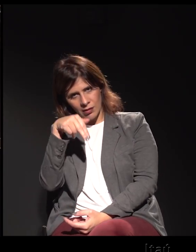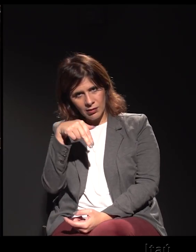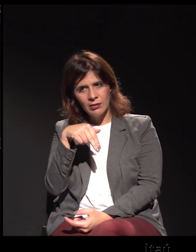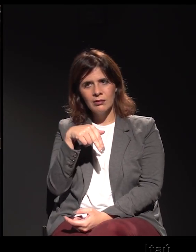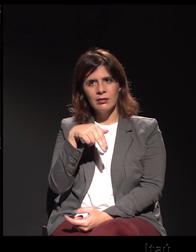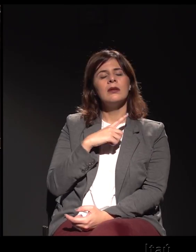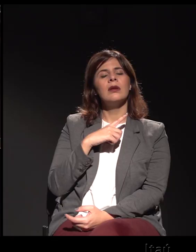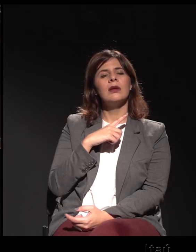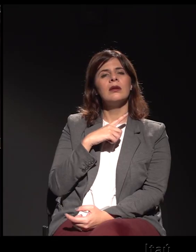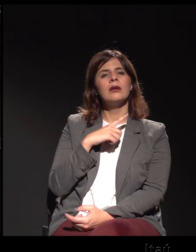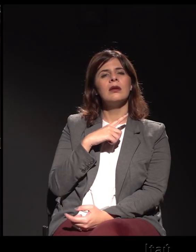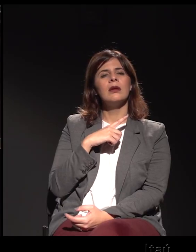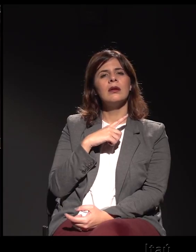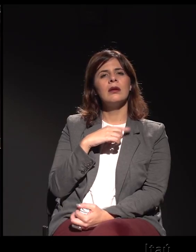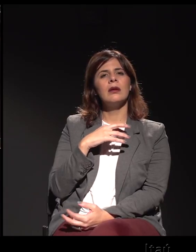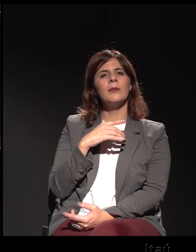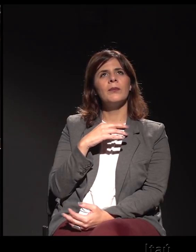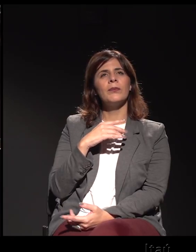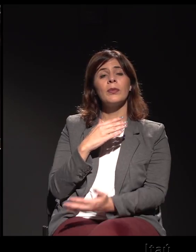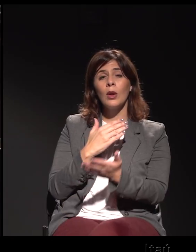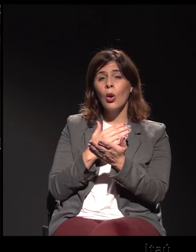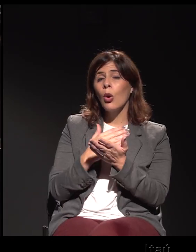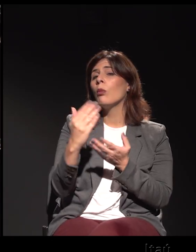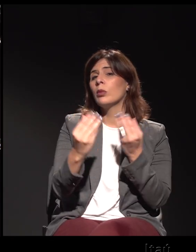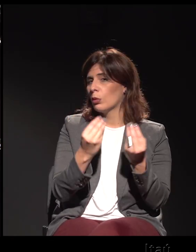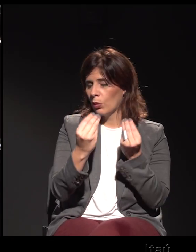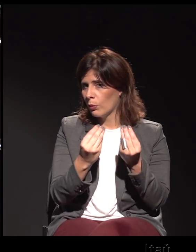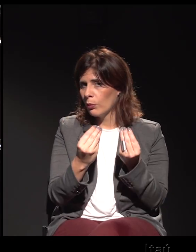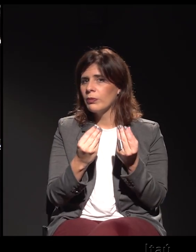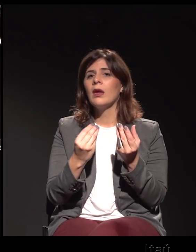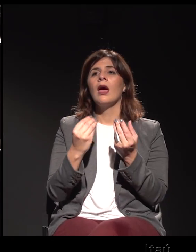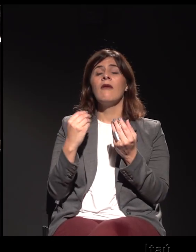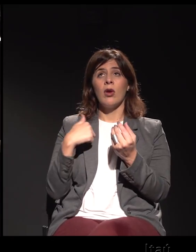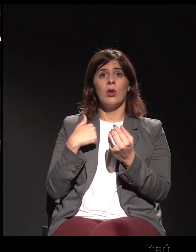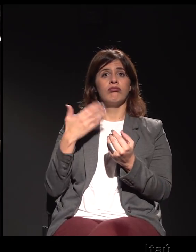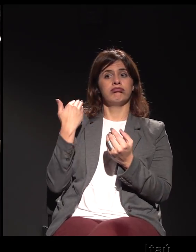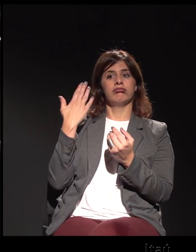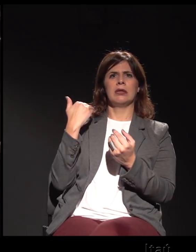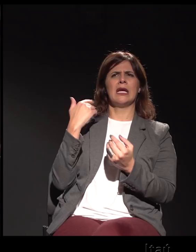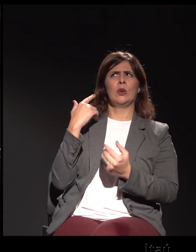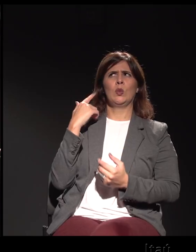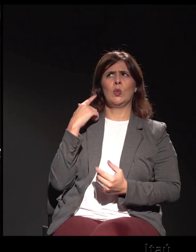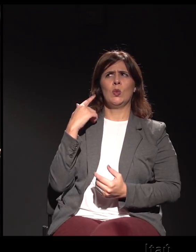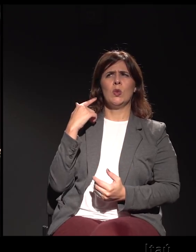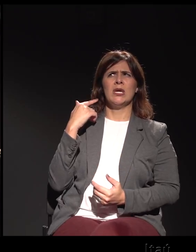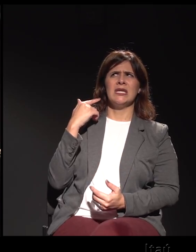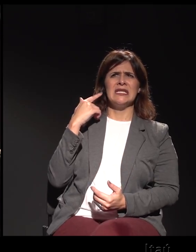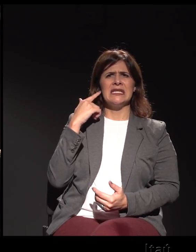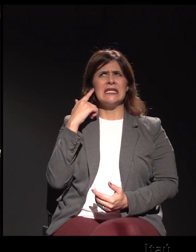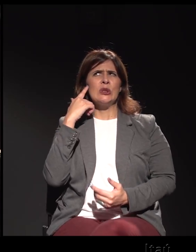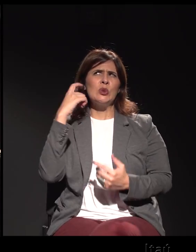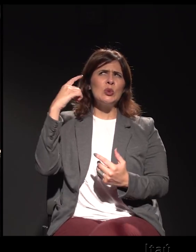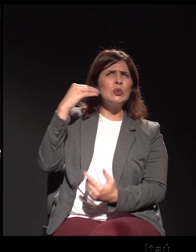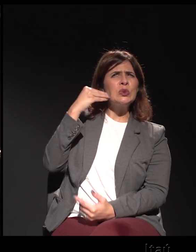nasce de uma experiência de som desagradável que eu vivi. E aí... Eu tenho essa